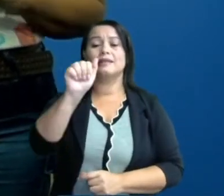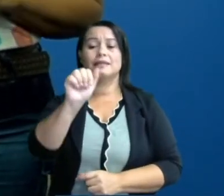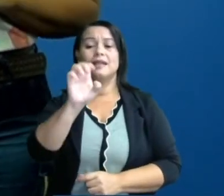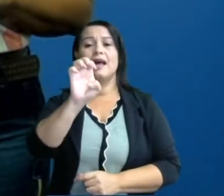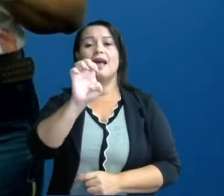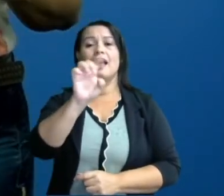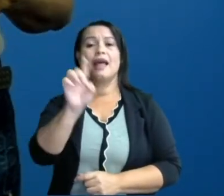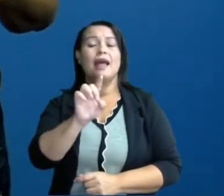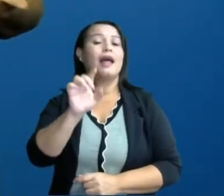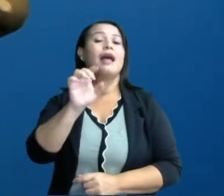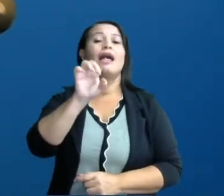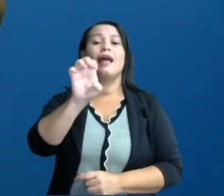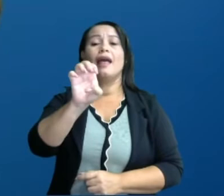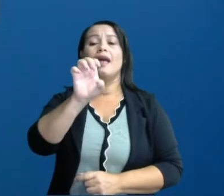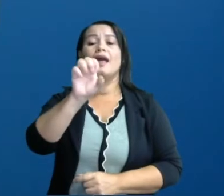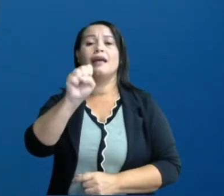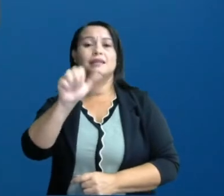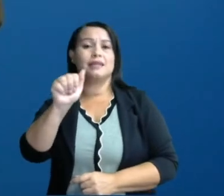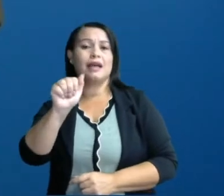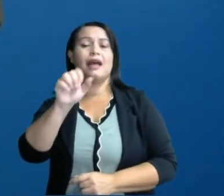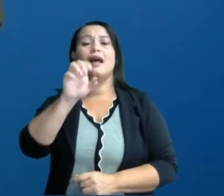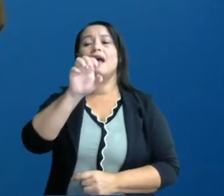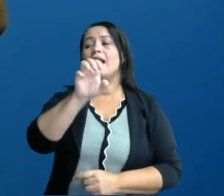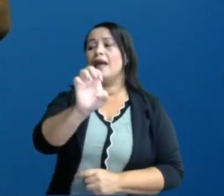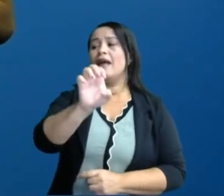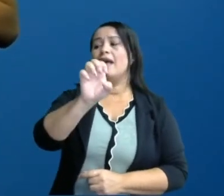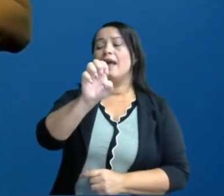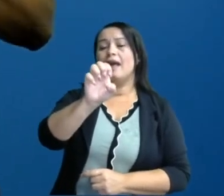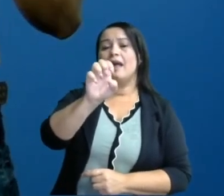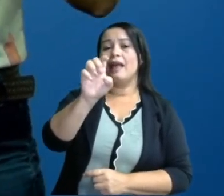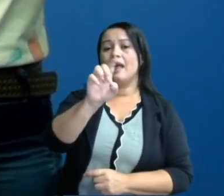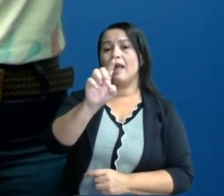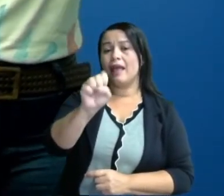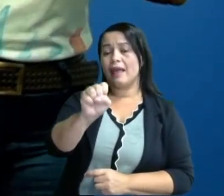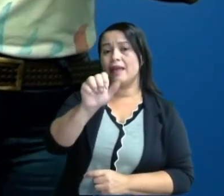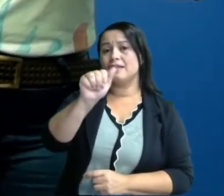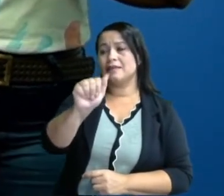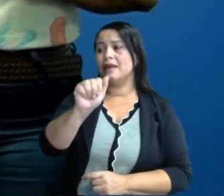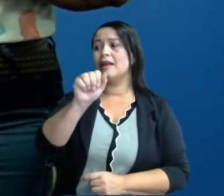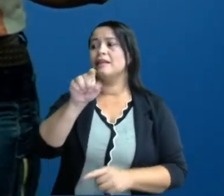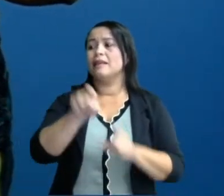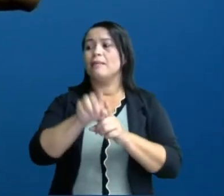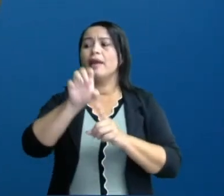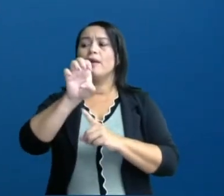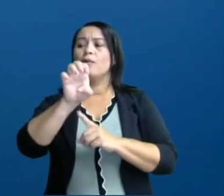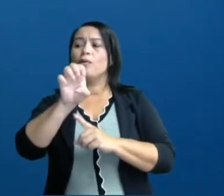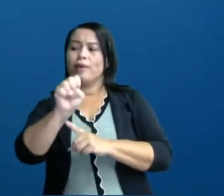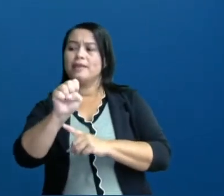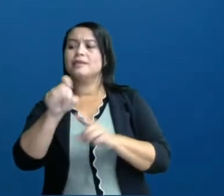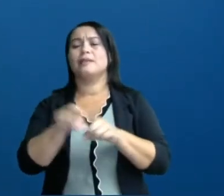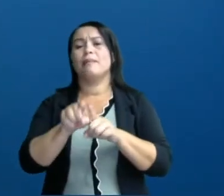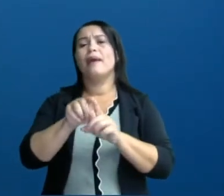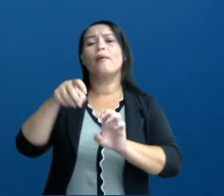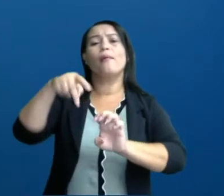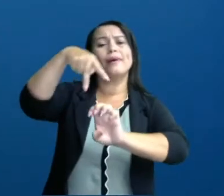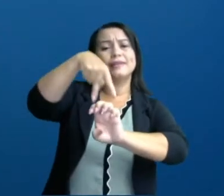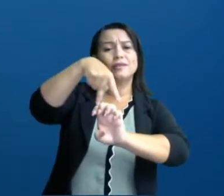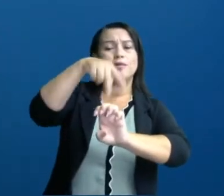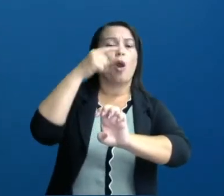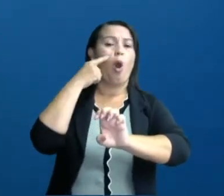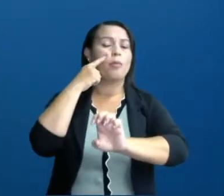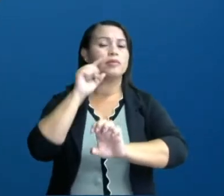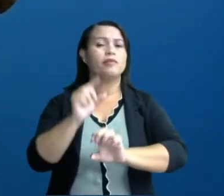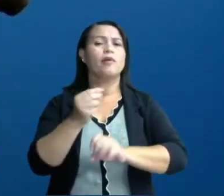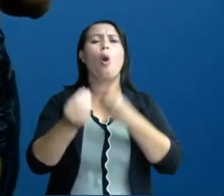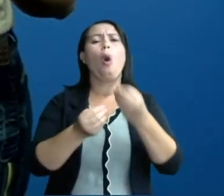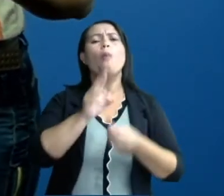esa com S, ex com Z e ex com S e com acento circunflexo. Quando é que a gente usa